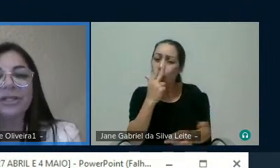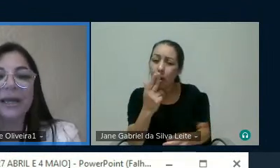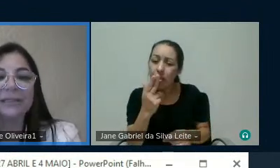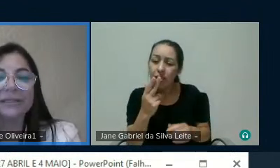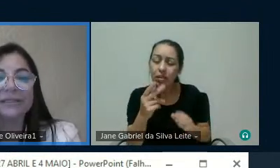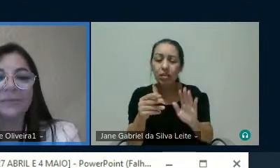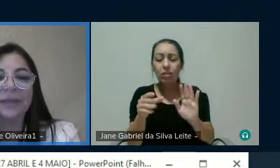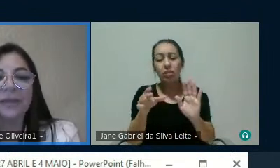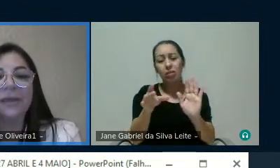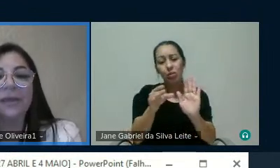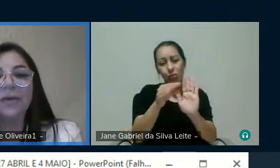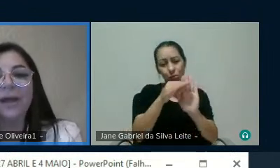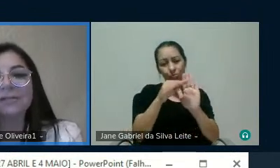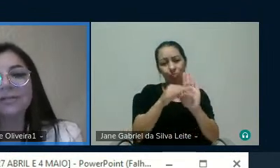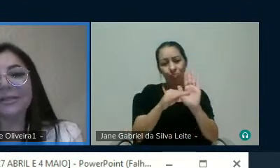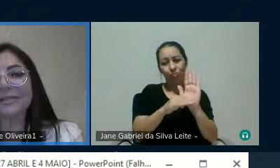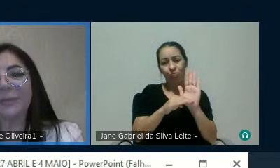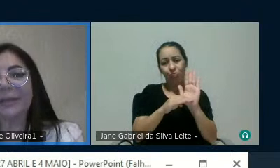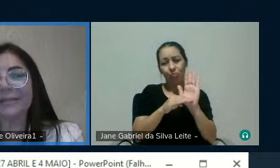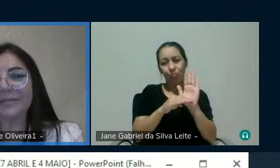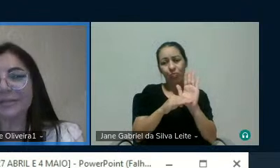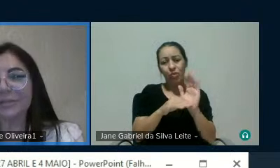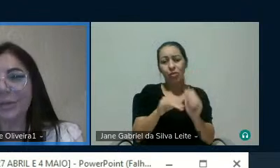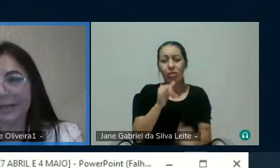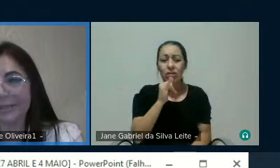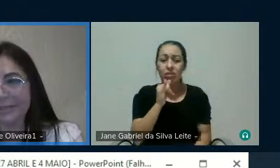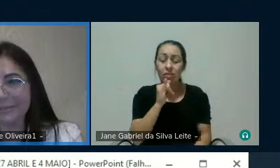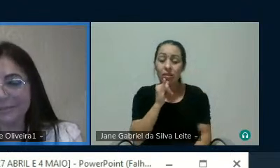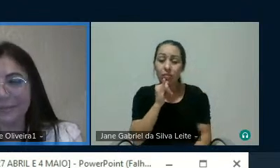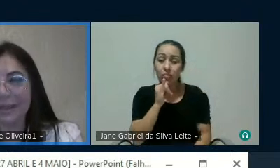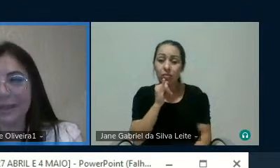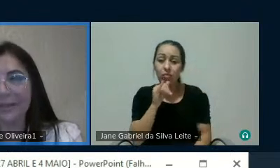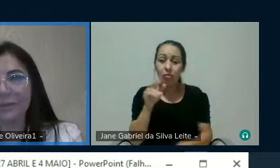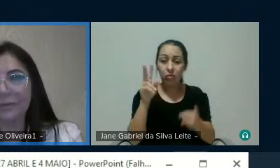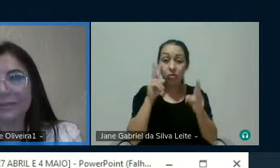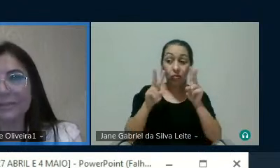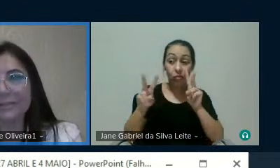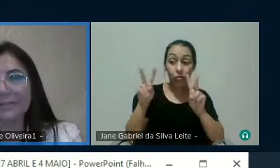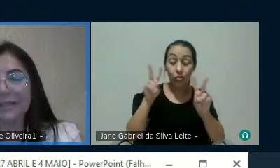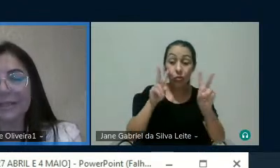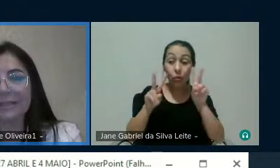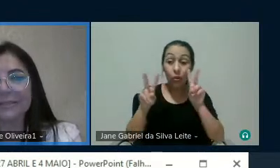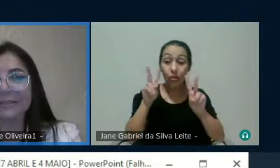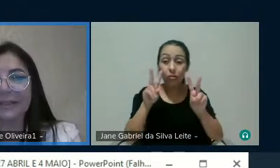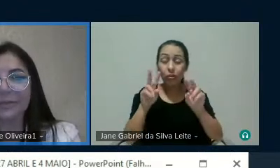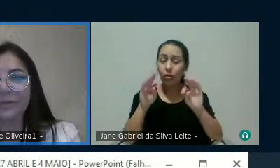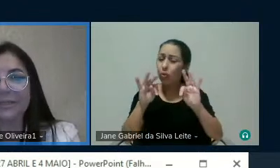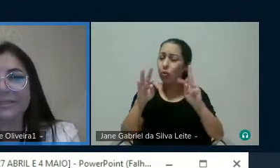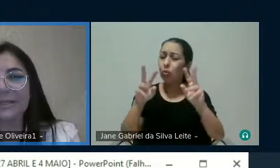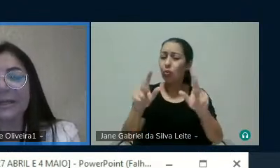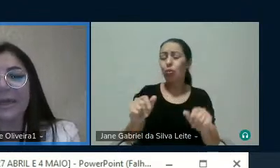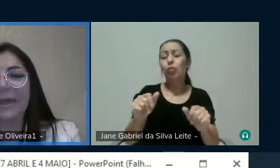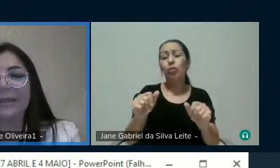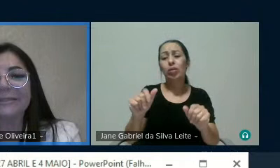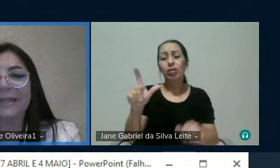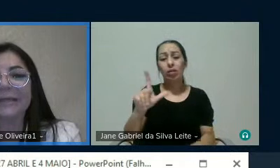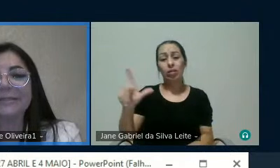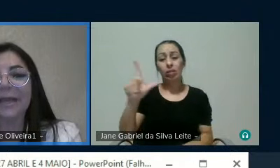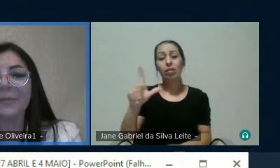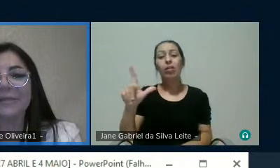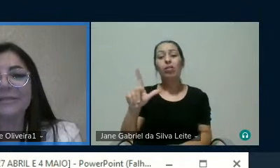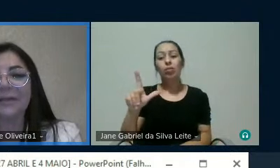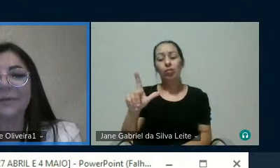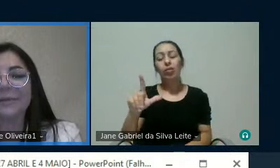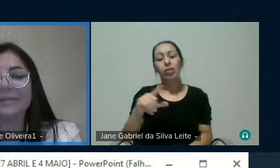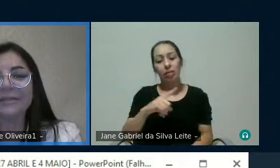são compartilhadas. É o caso das experiências visuais, né, que todas essas literaturas, elas